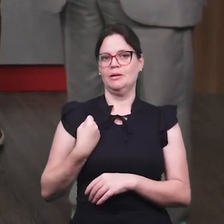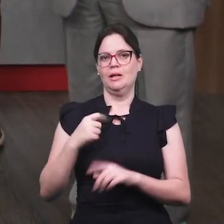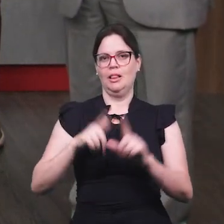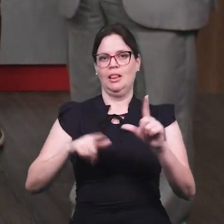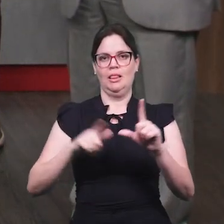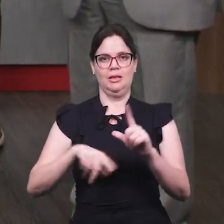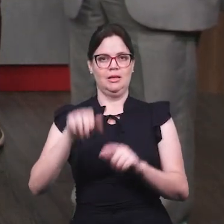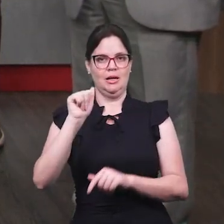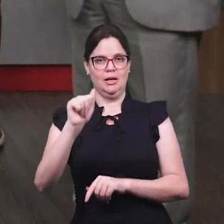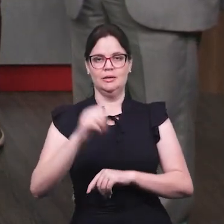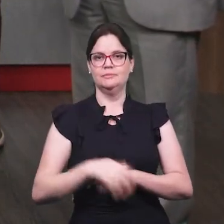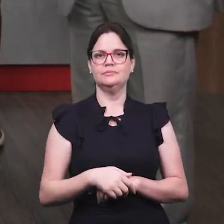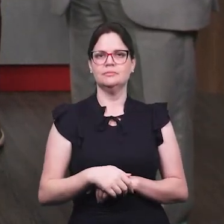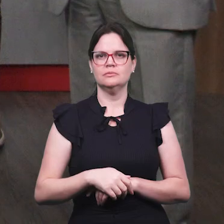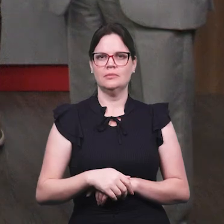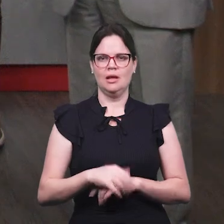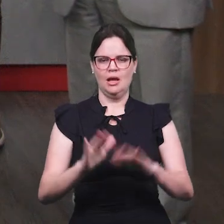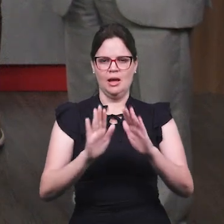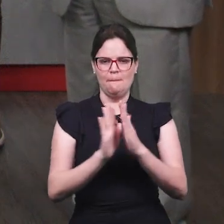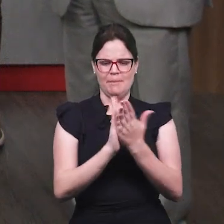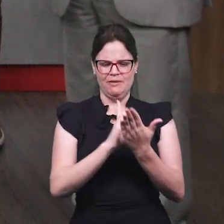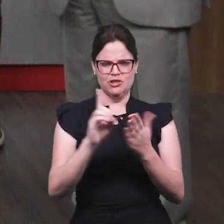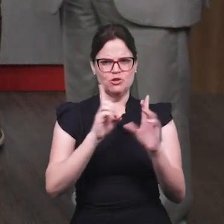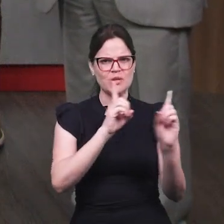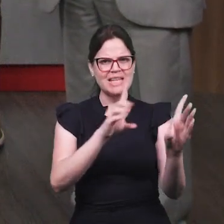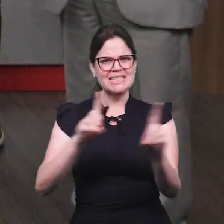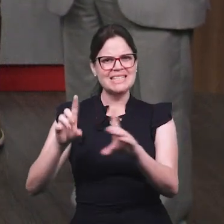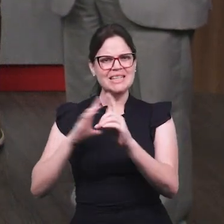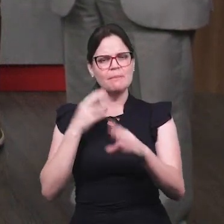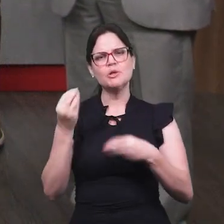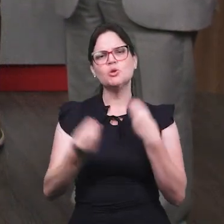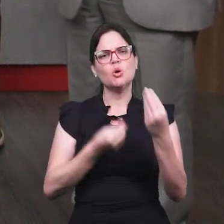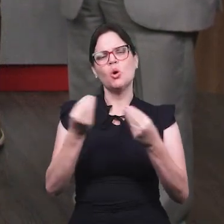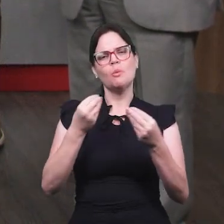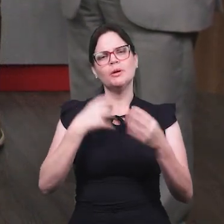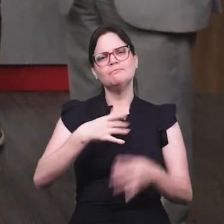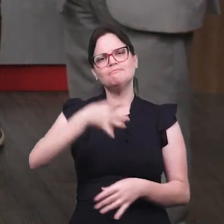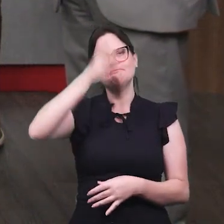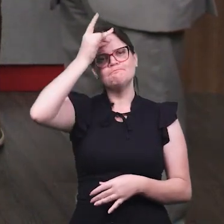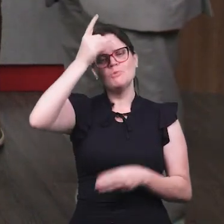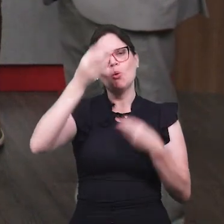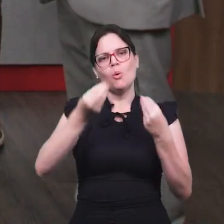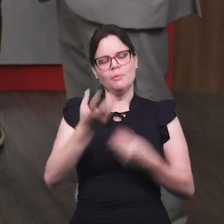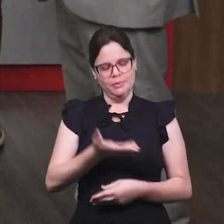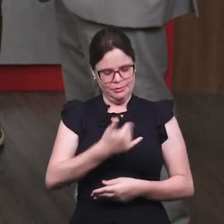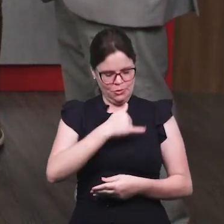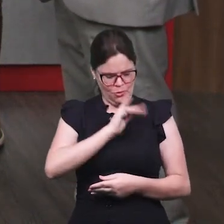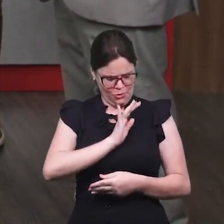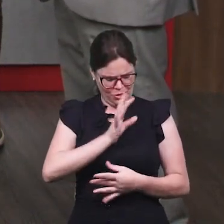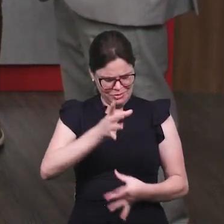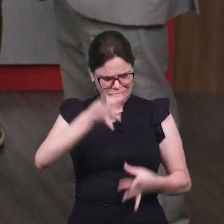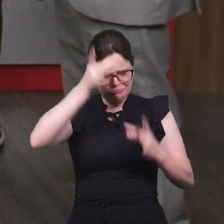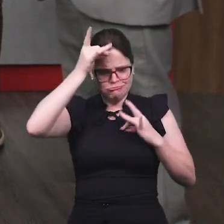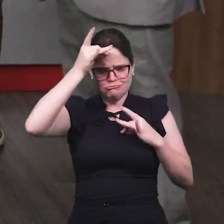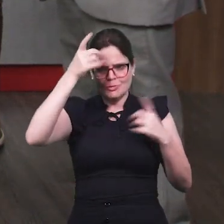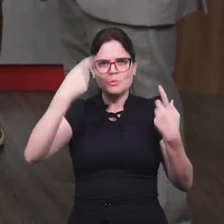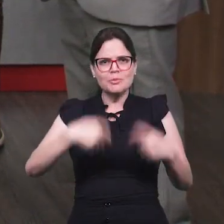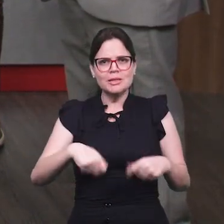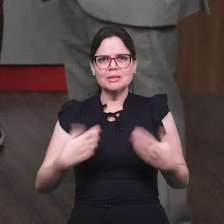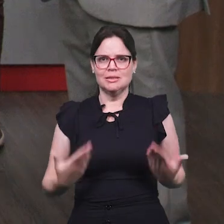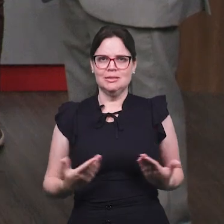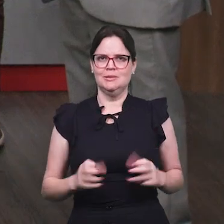primeira pergunta que vamos dirigir para eles é a letra A, que diz assim: onde devemos guardar a palavra de Deus? Devemos